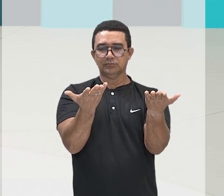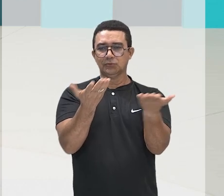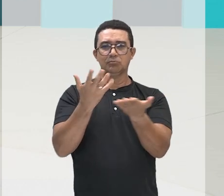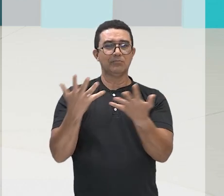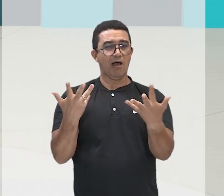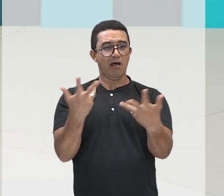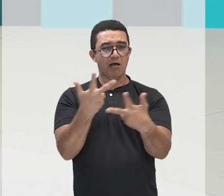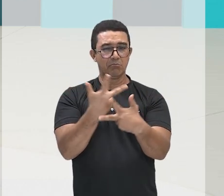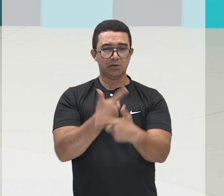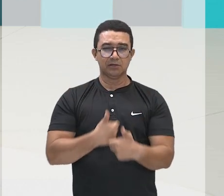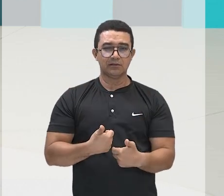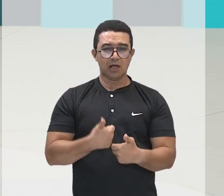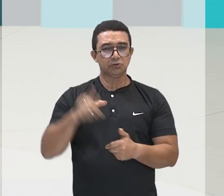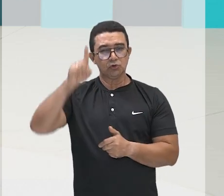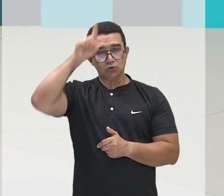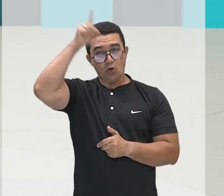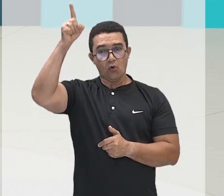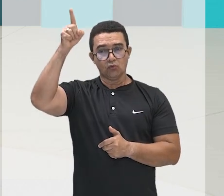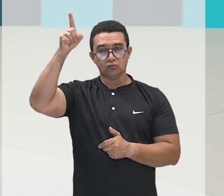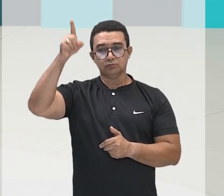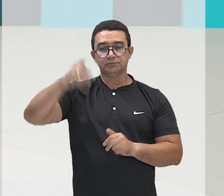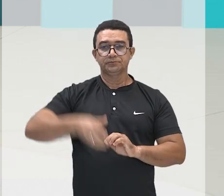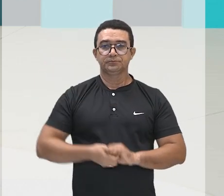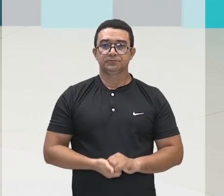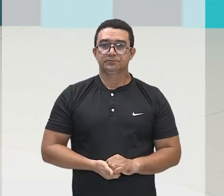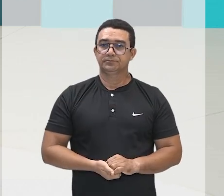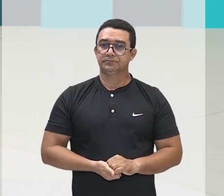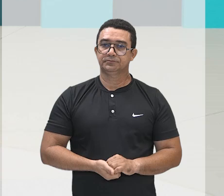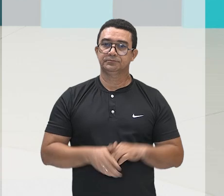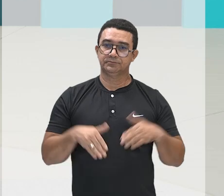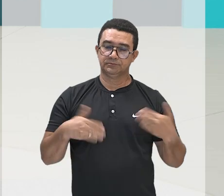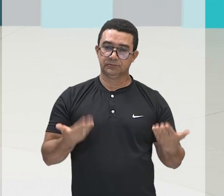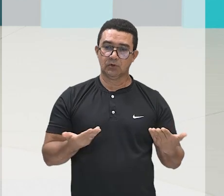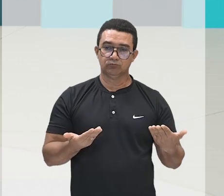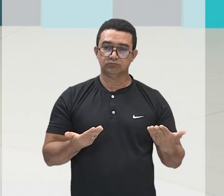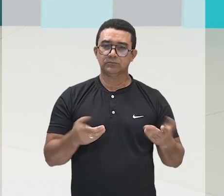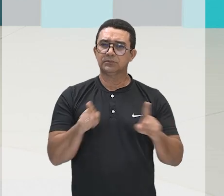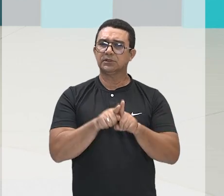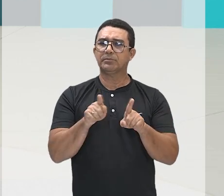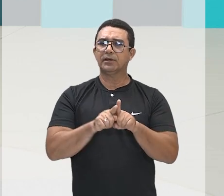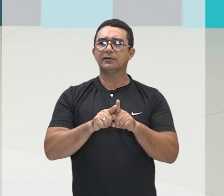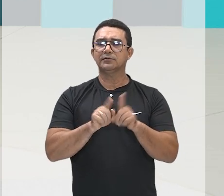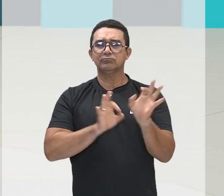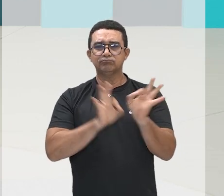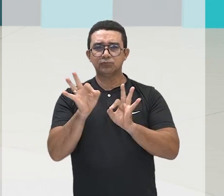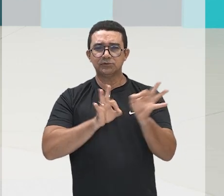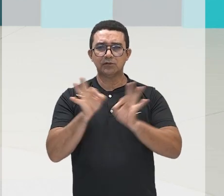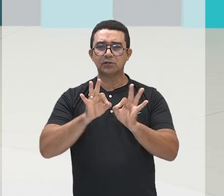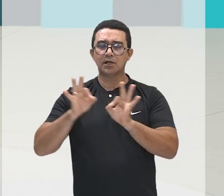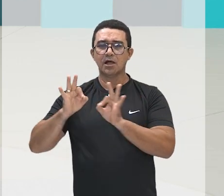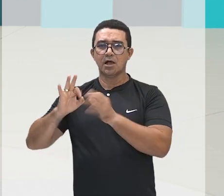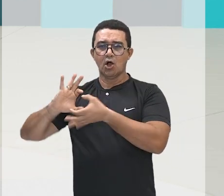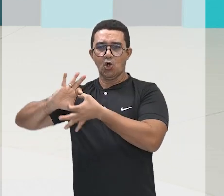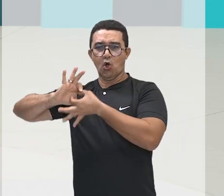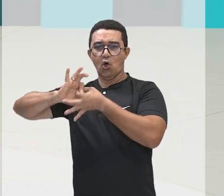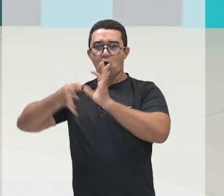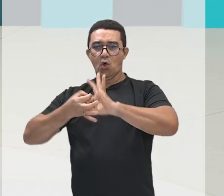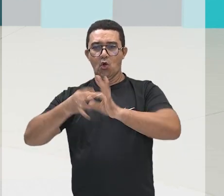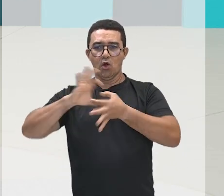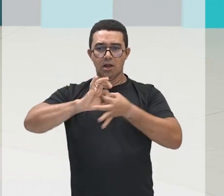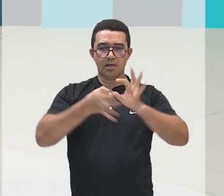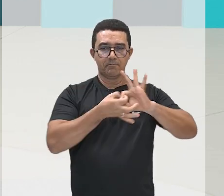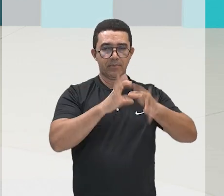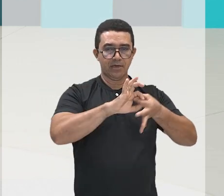essas habilidades, esses dons. Então, por isso mesmo que eles criaram também as Olimpíadas, porque era uma forma